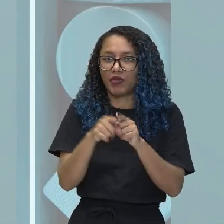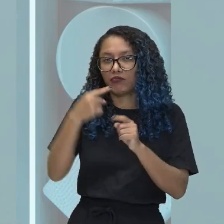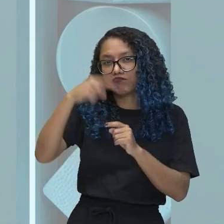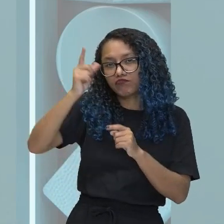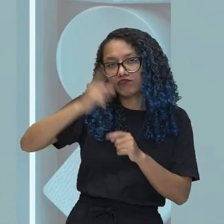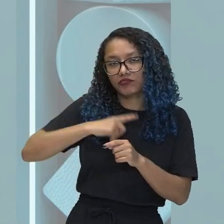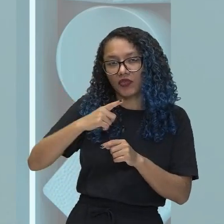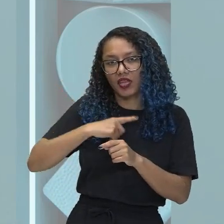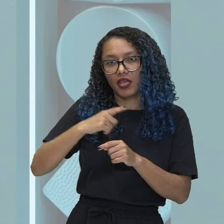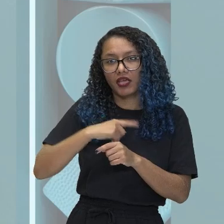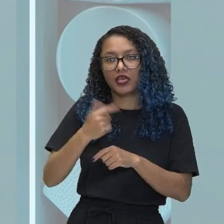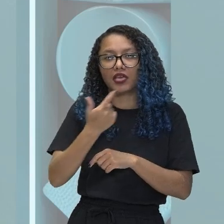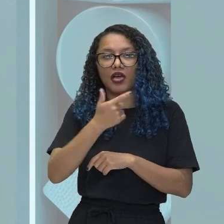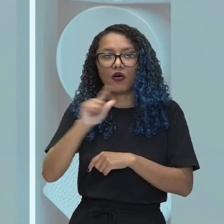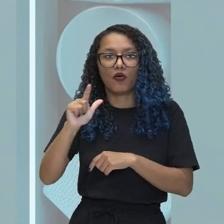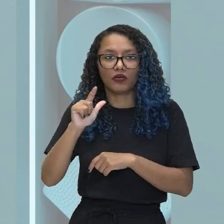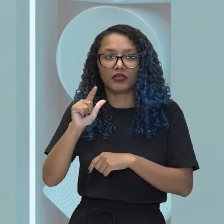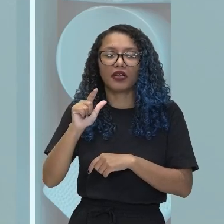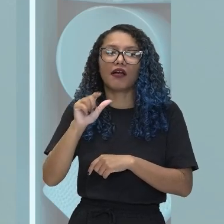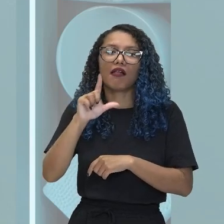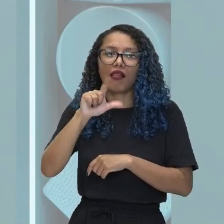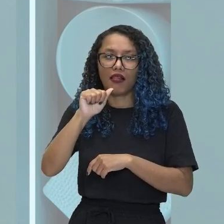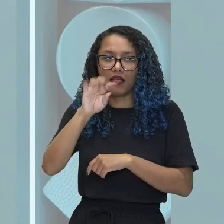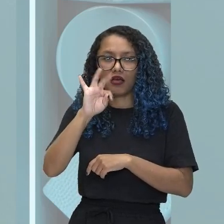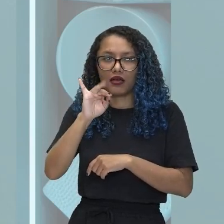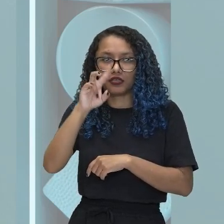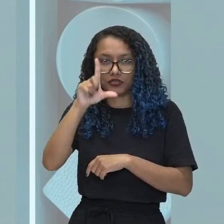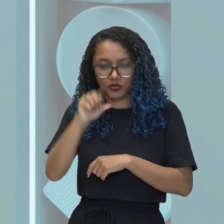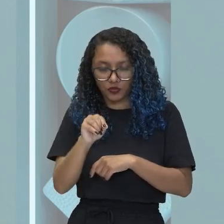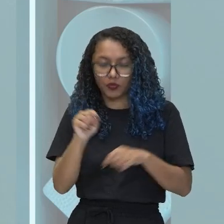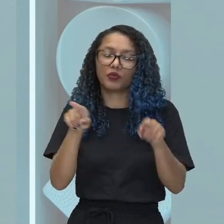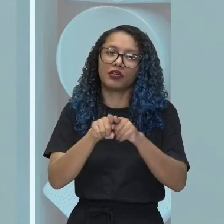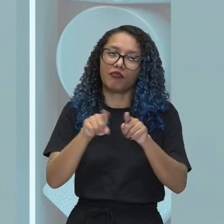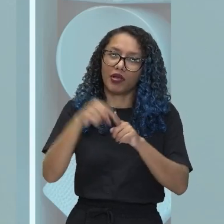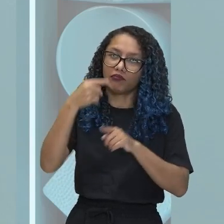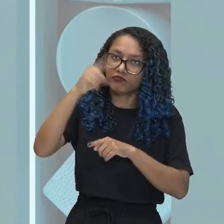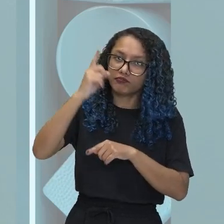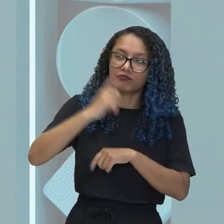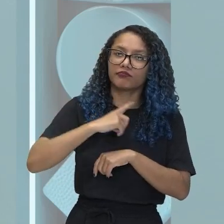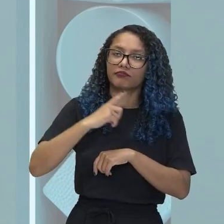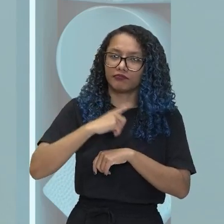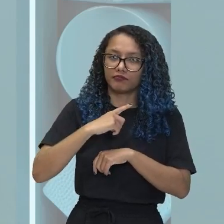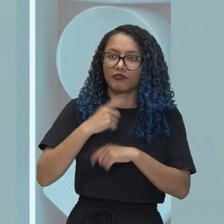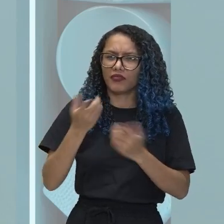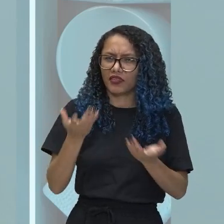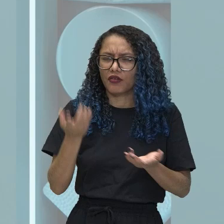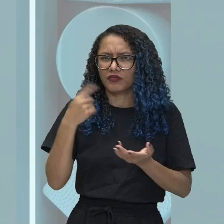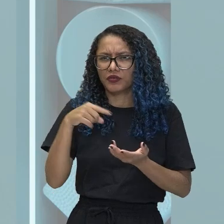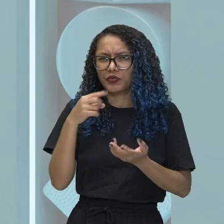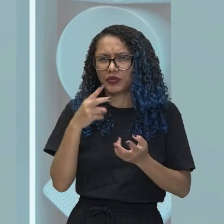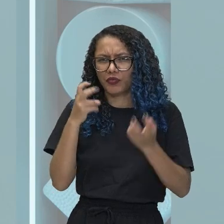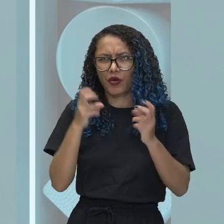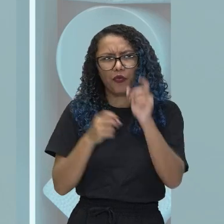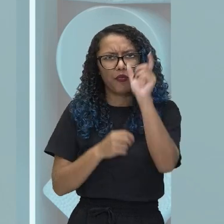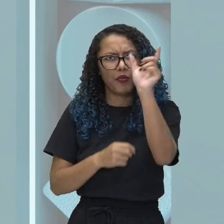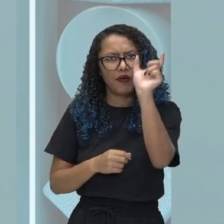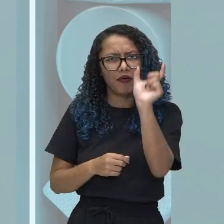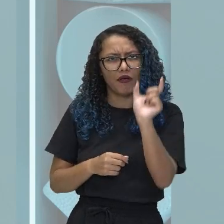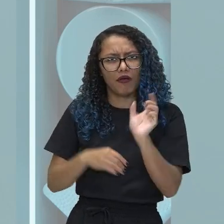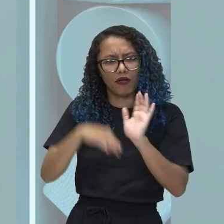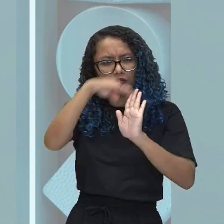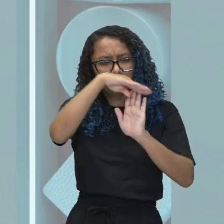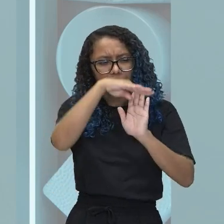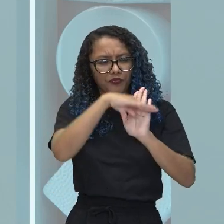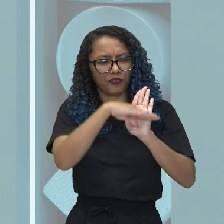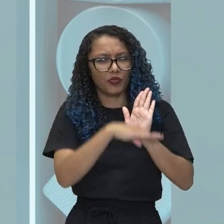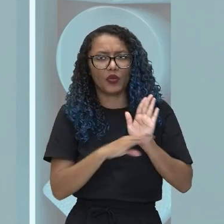látigo que também tem um acento É o lá não é isso então essas palavras elas